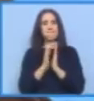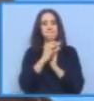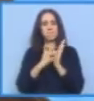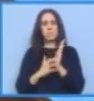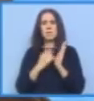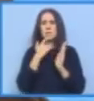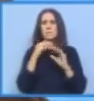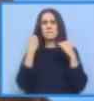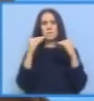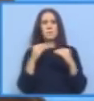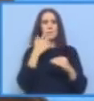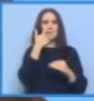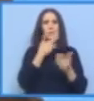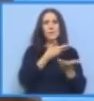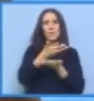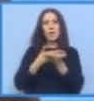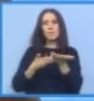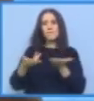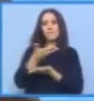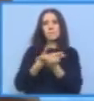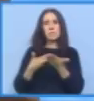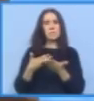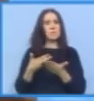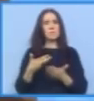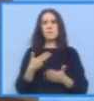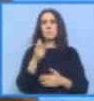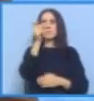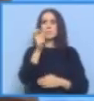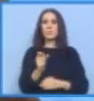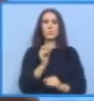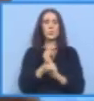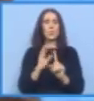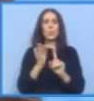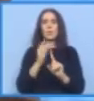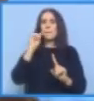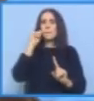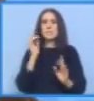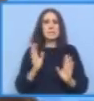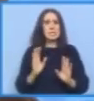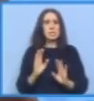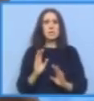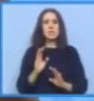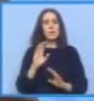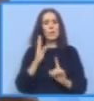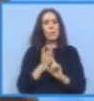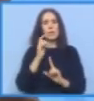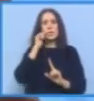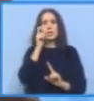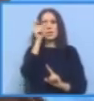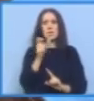das relações individuais, interpessoais, não condenar o outro. Não condenar com quem quer que